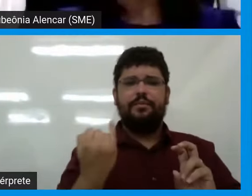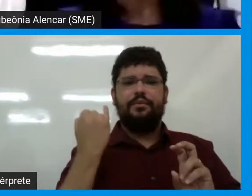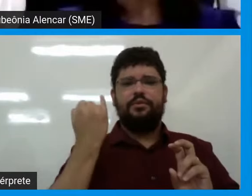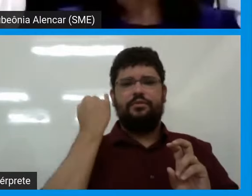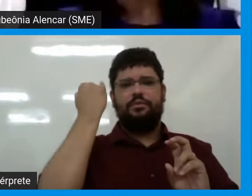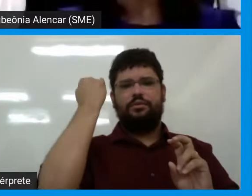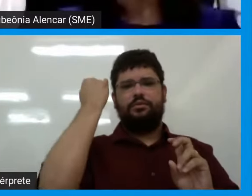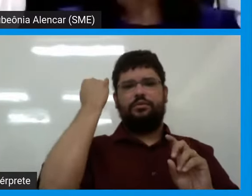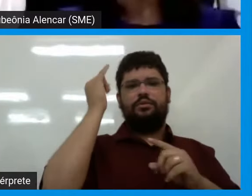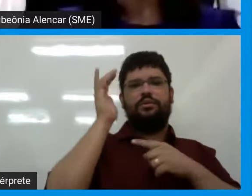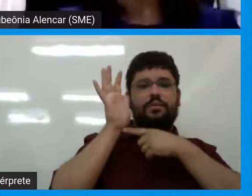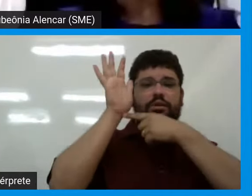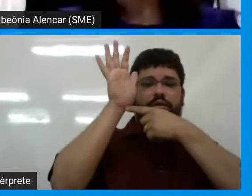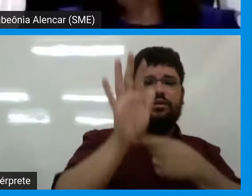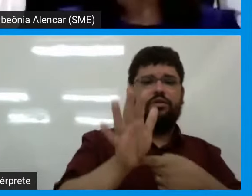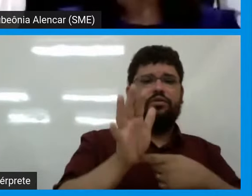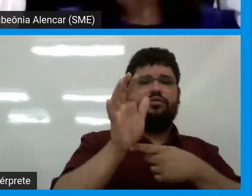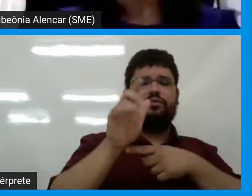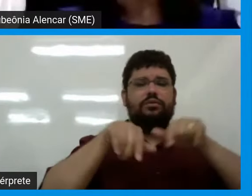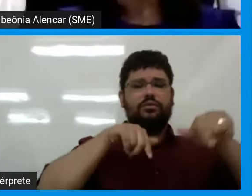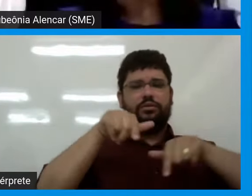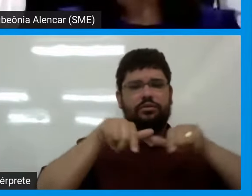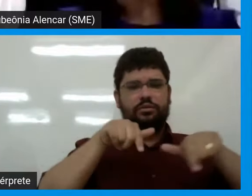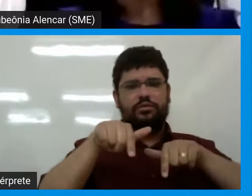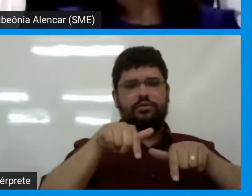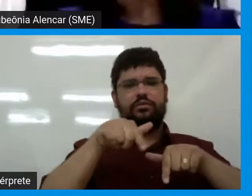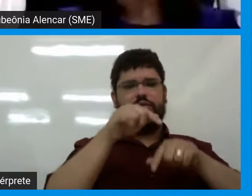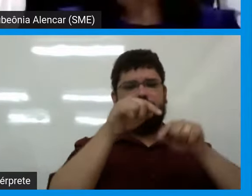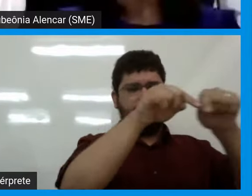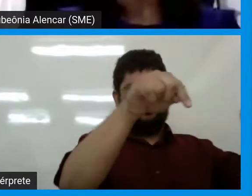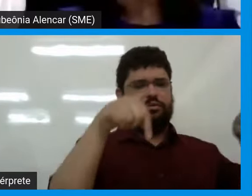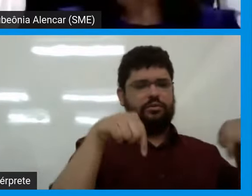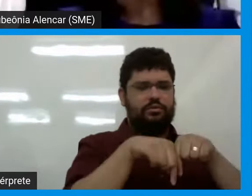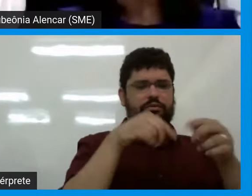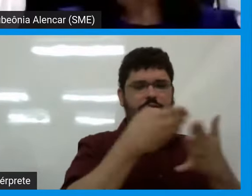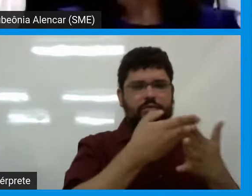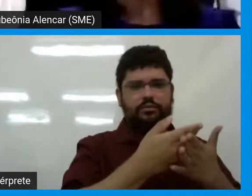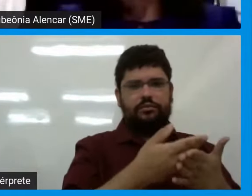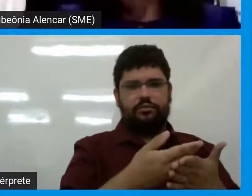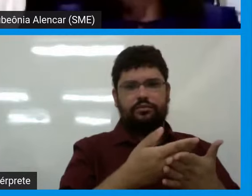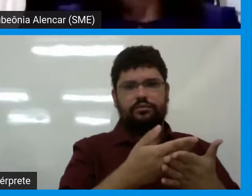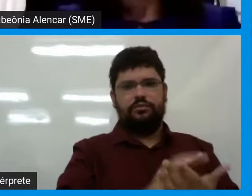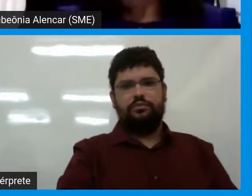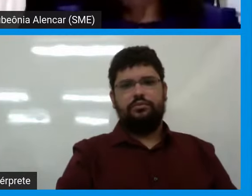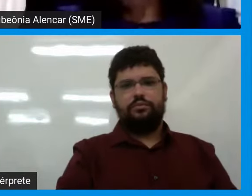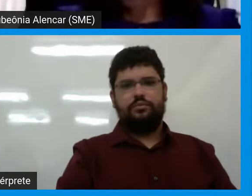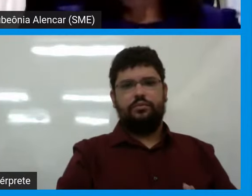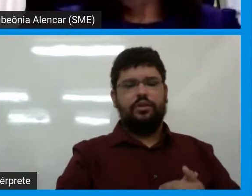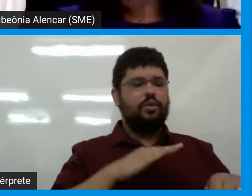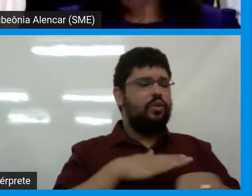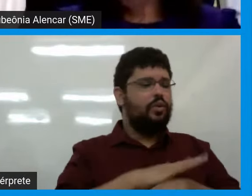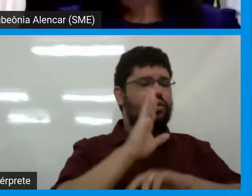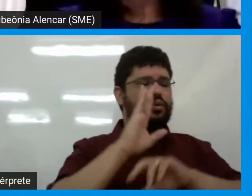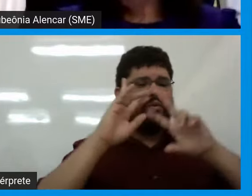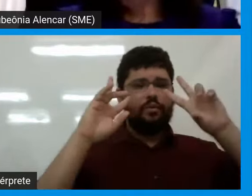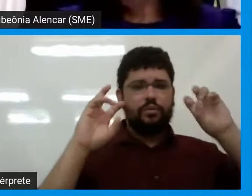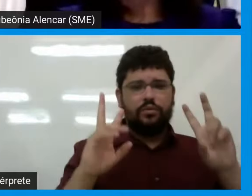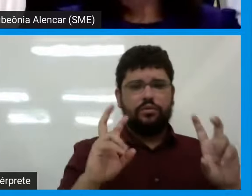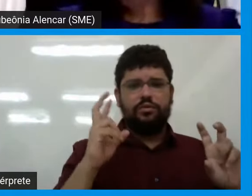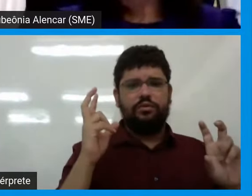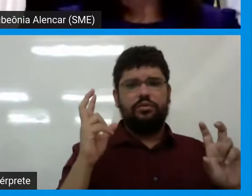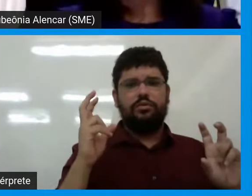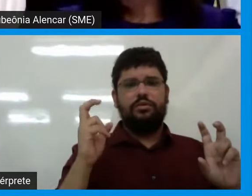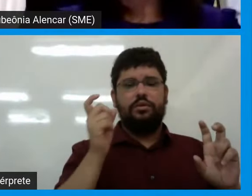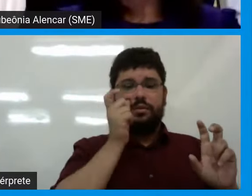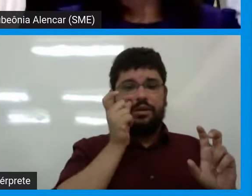colaborar com o nosso fazer pedagógico na sala de aula. Nesse sentido, todas as temáticas aqui abordadas nas palestras, elas têm